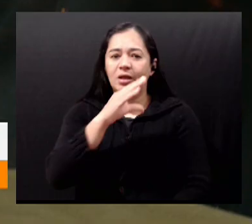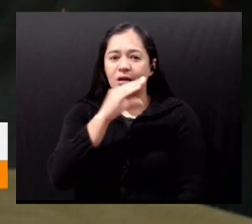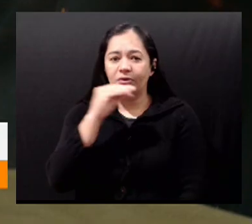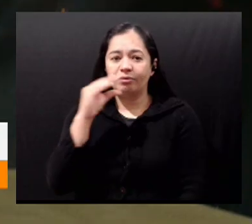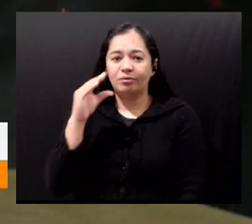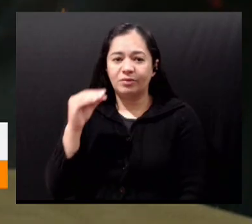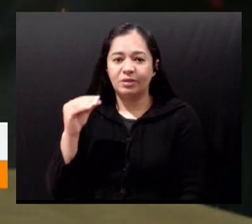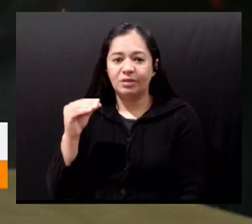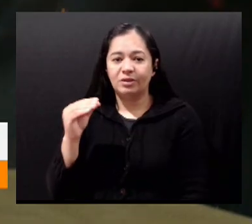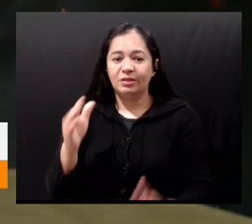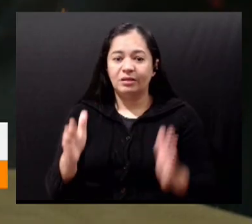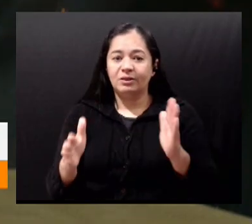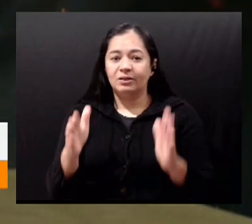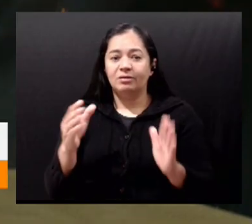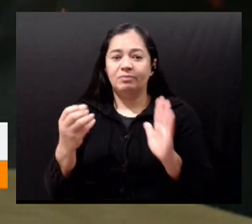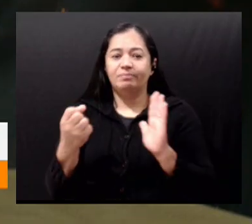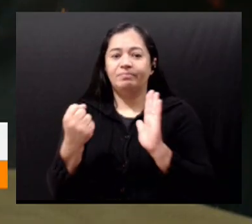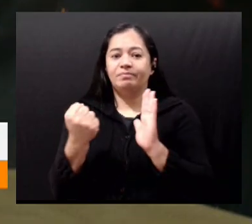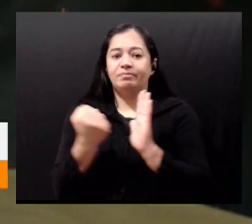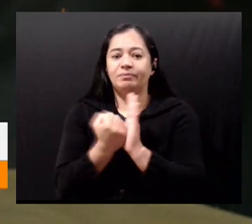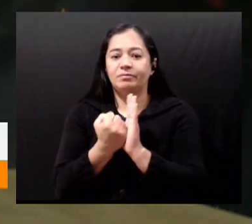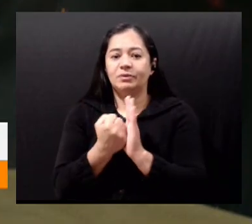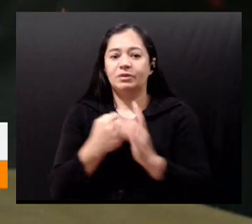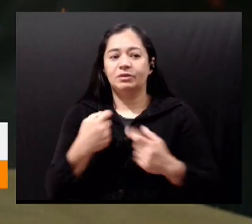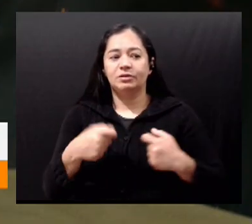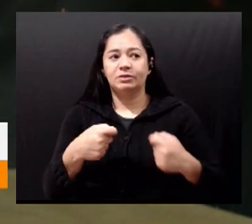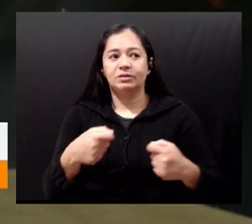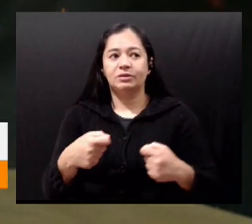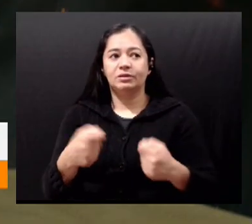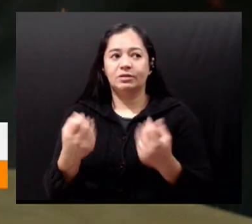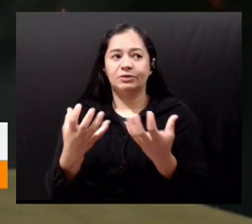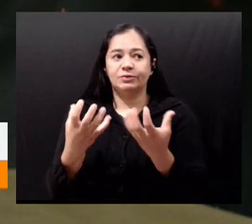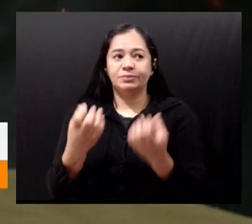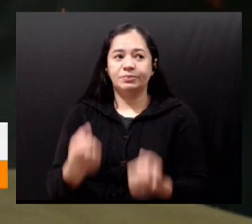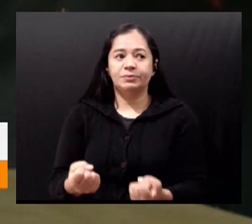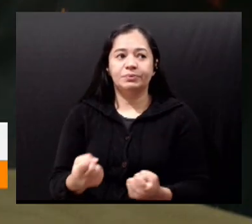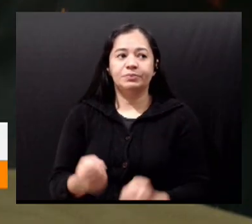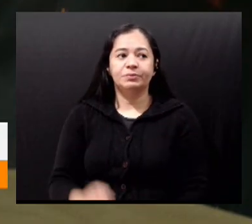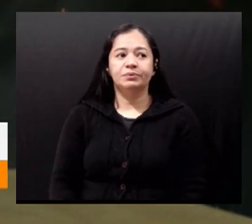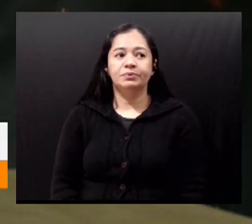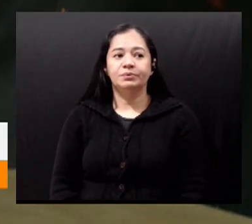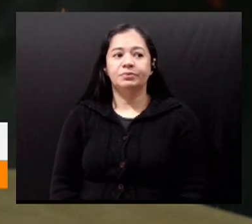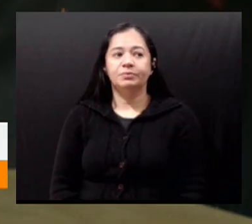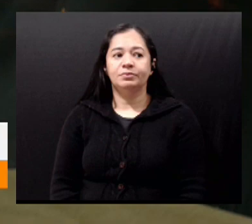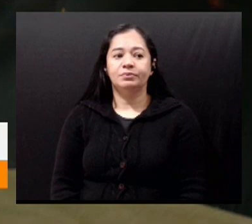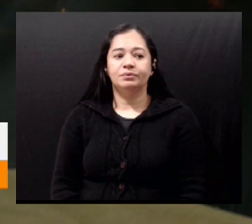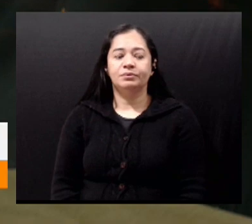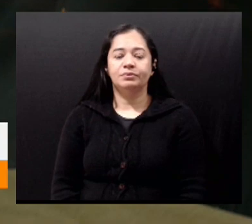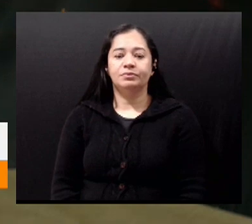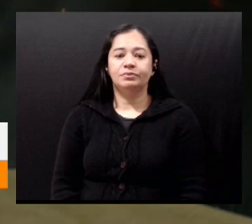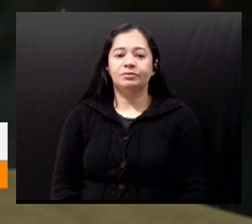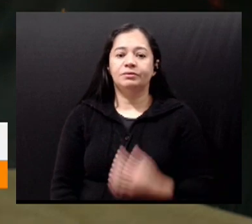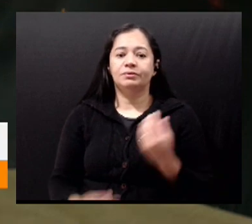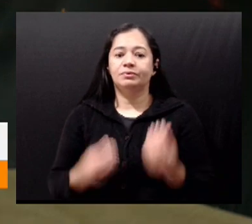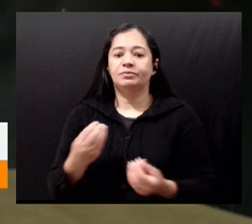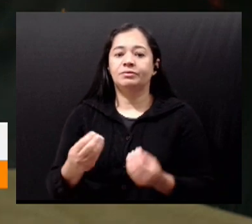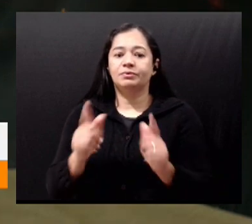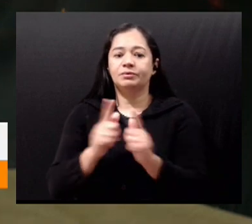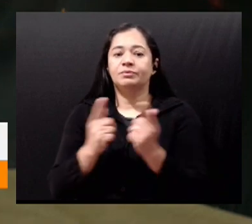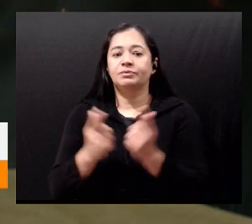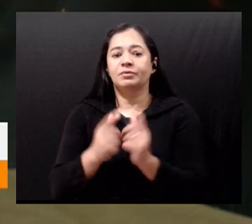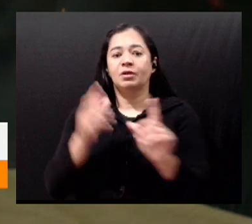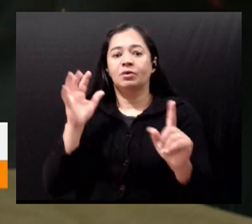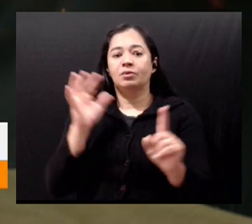marcada pela necessidade de aceitação, né? Então, como que a identificação grupal pode contribuir, Giovana, para